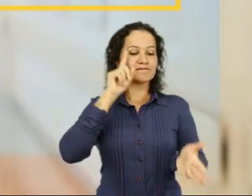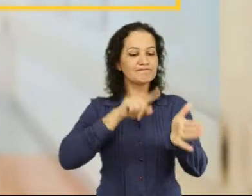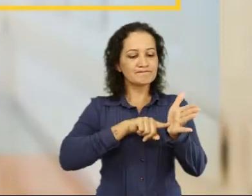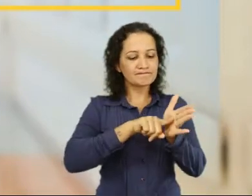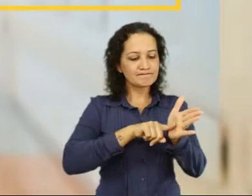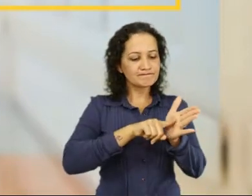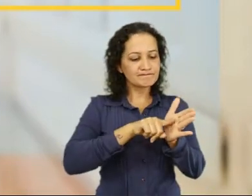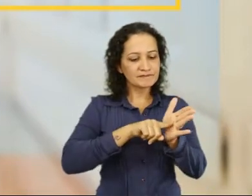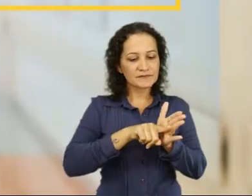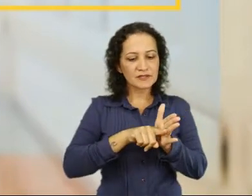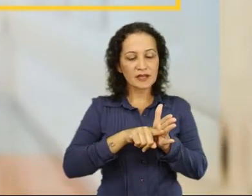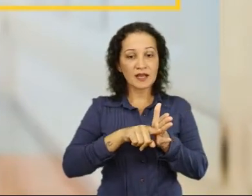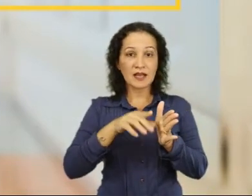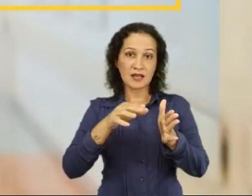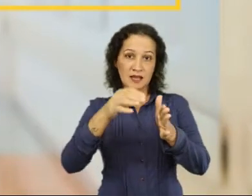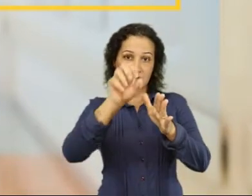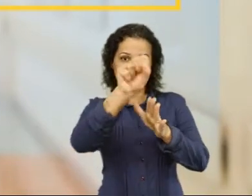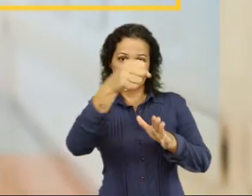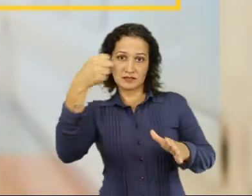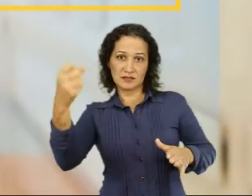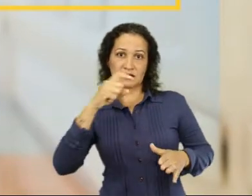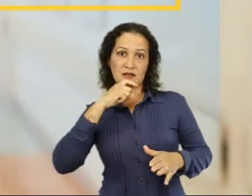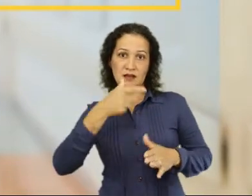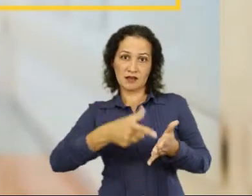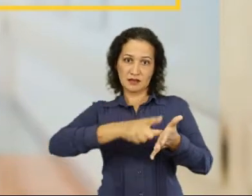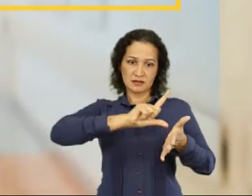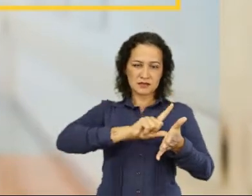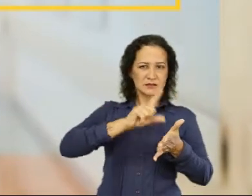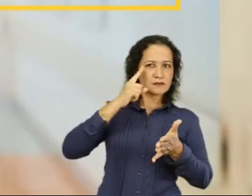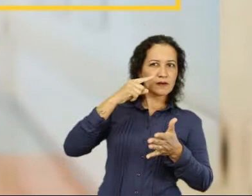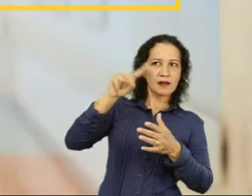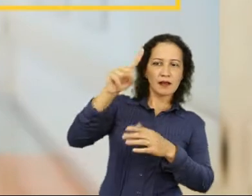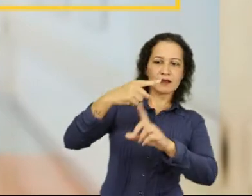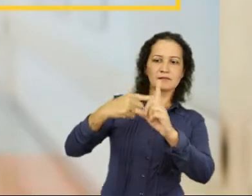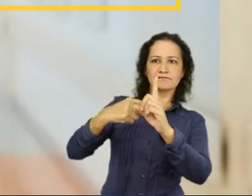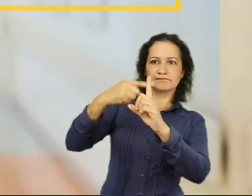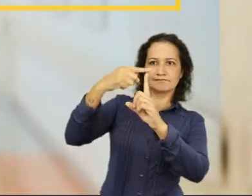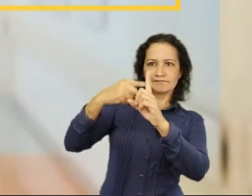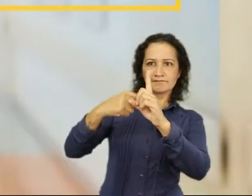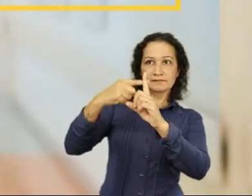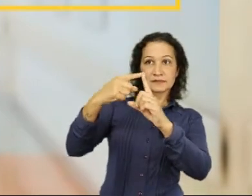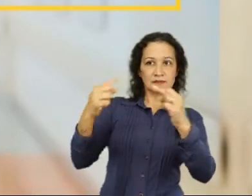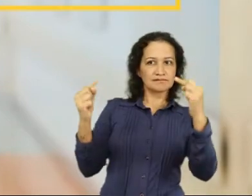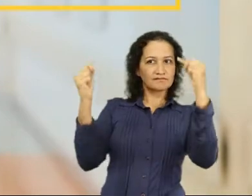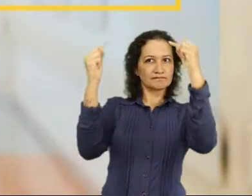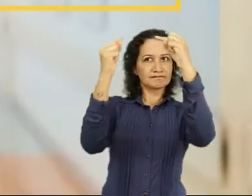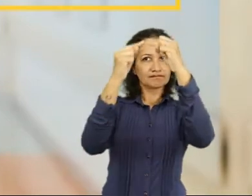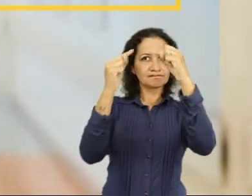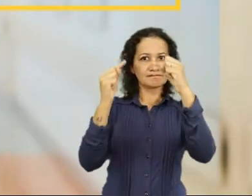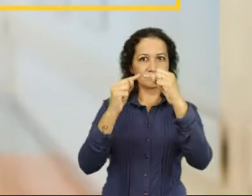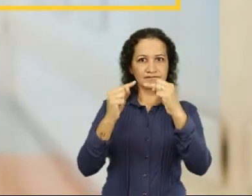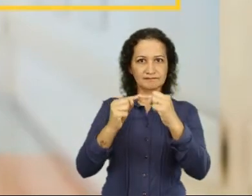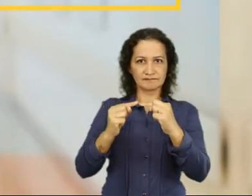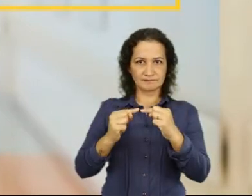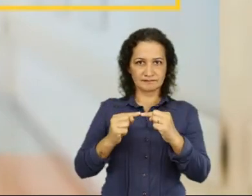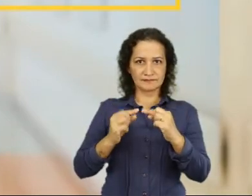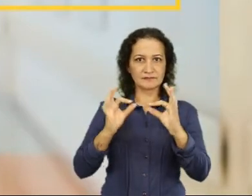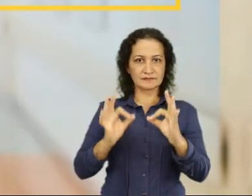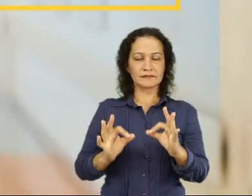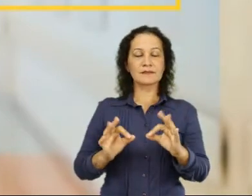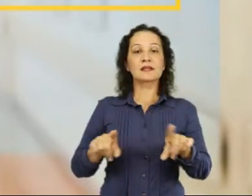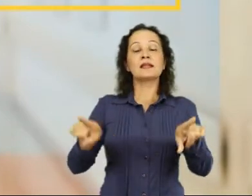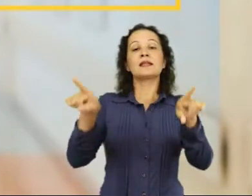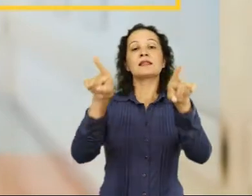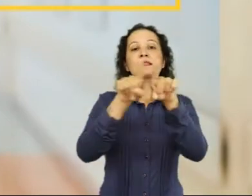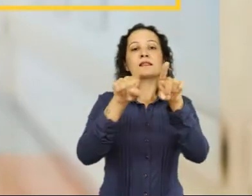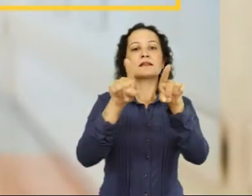verificar, antes de abrir a geladeira, a temperatura no termômetro digital e de capela, que porventura venha a ter, e